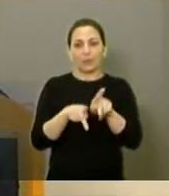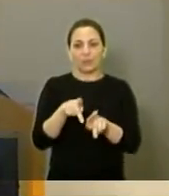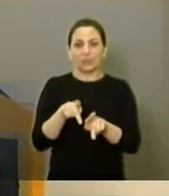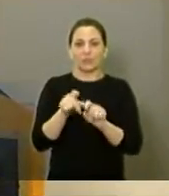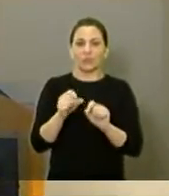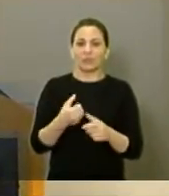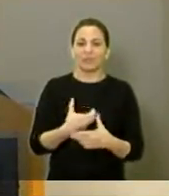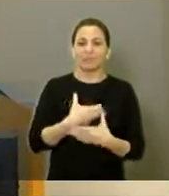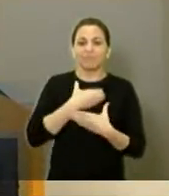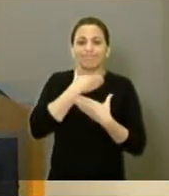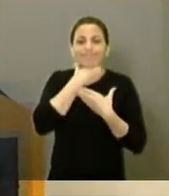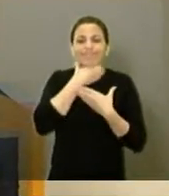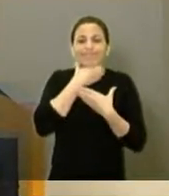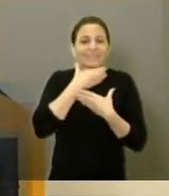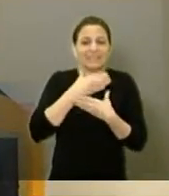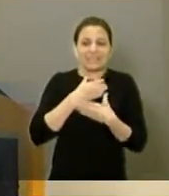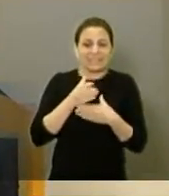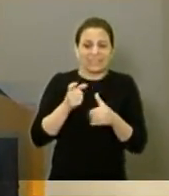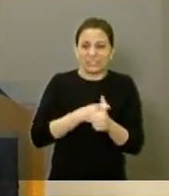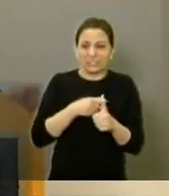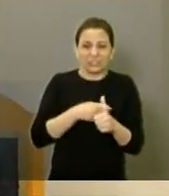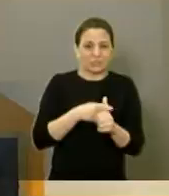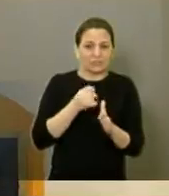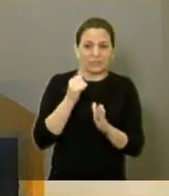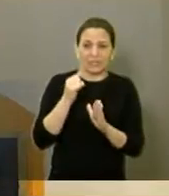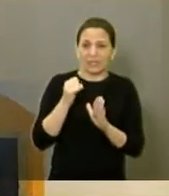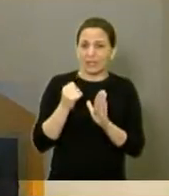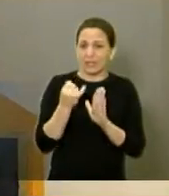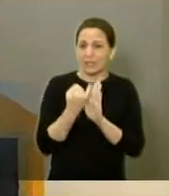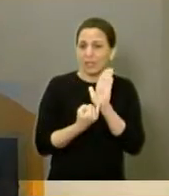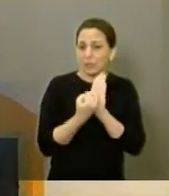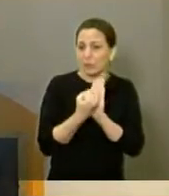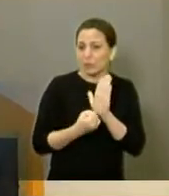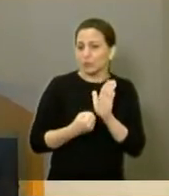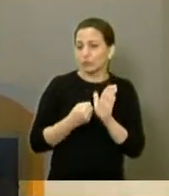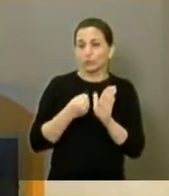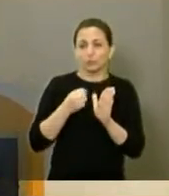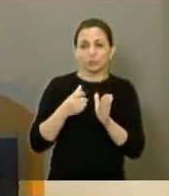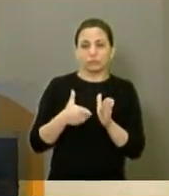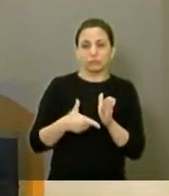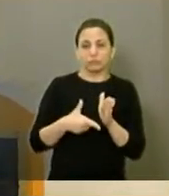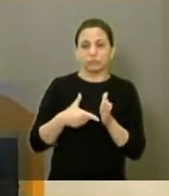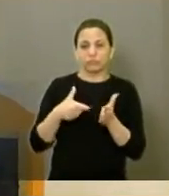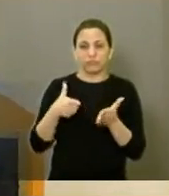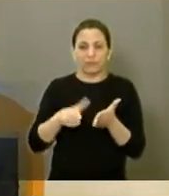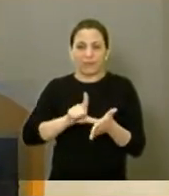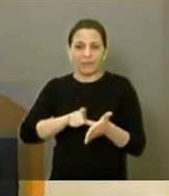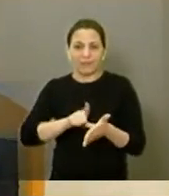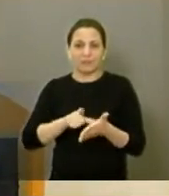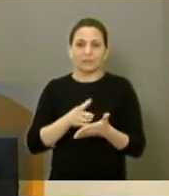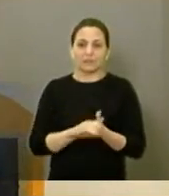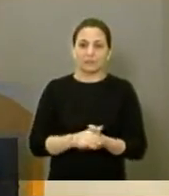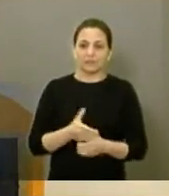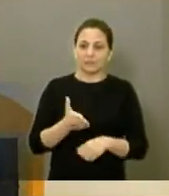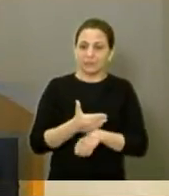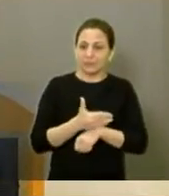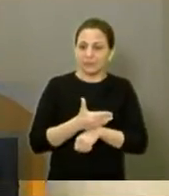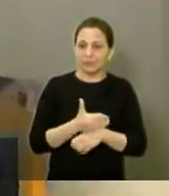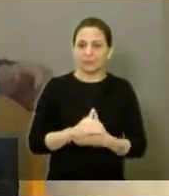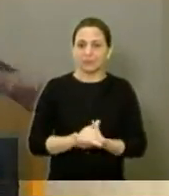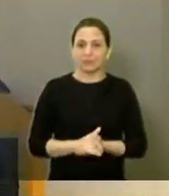estrangulada os seus impostos atrasado então nessa